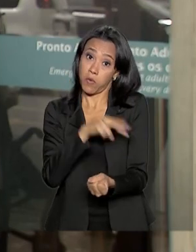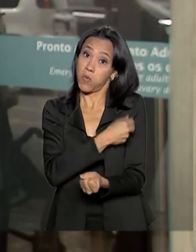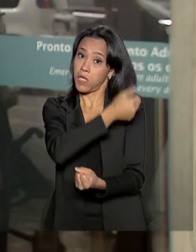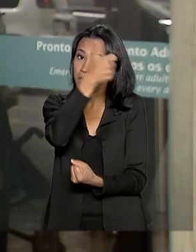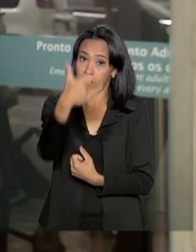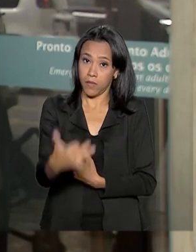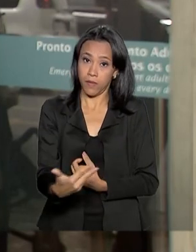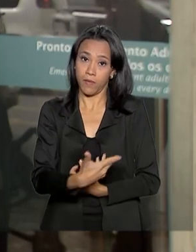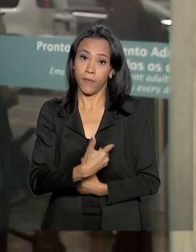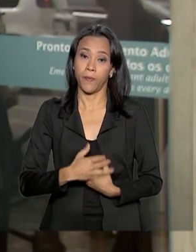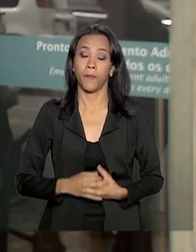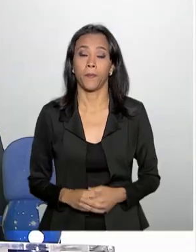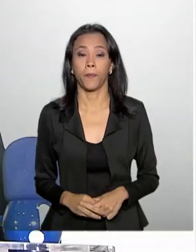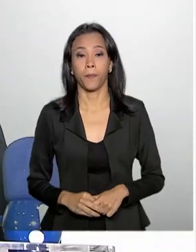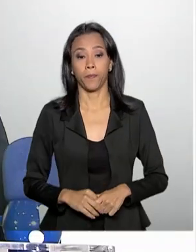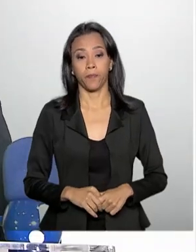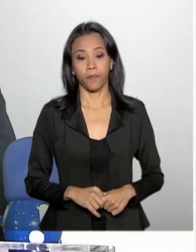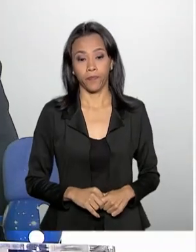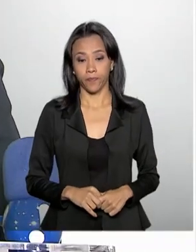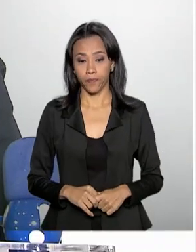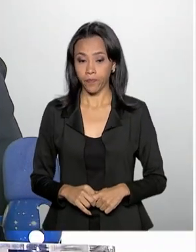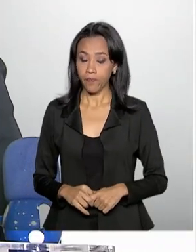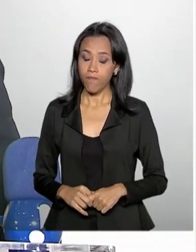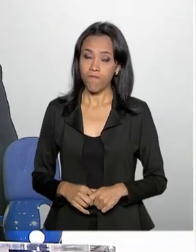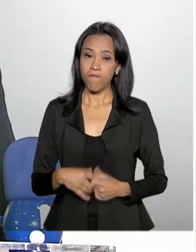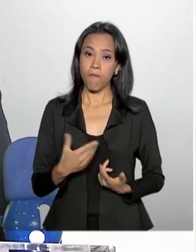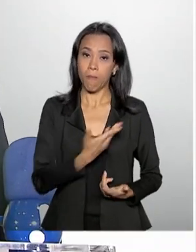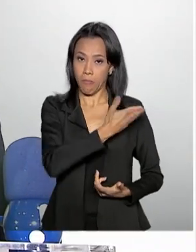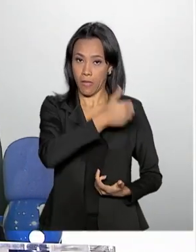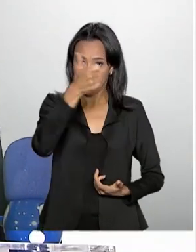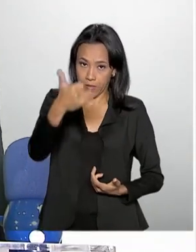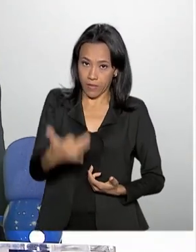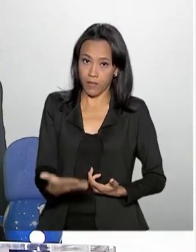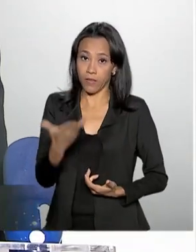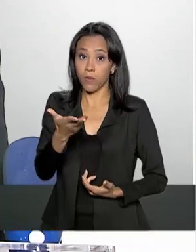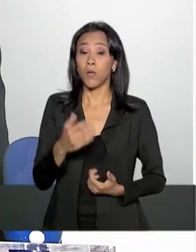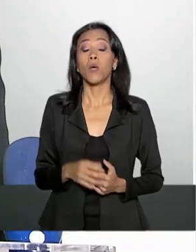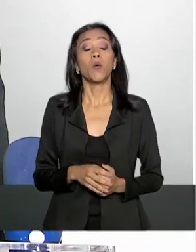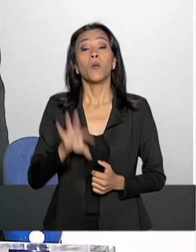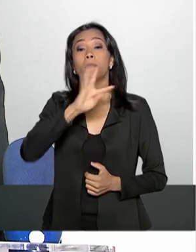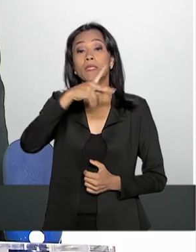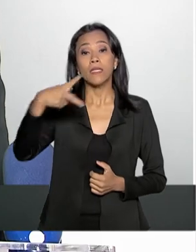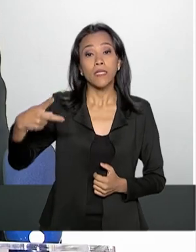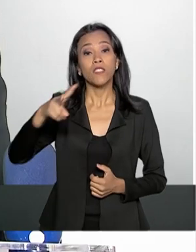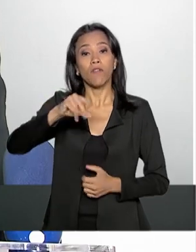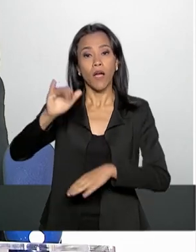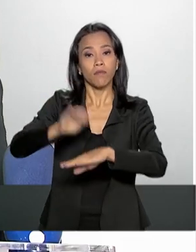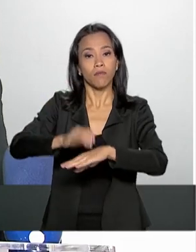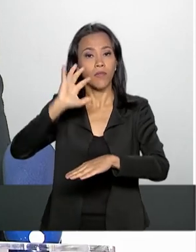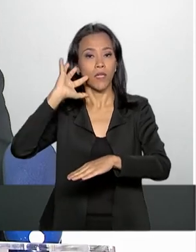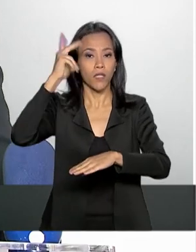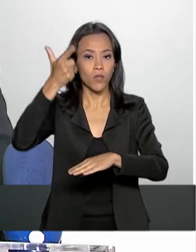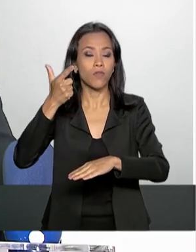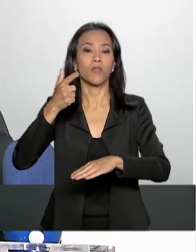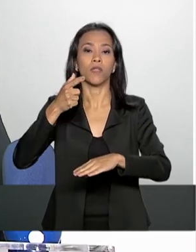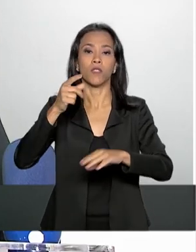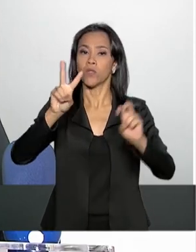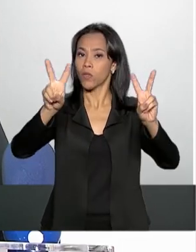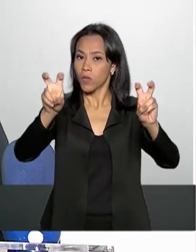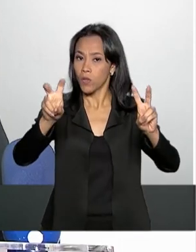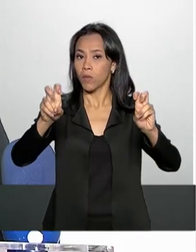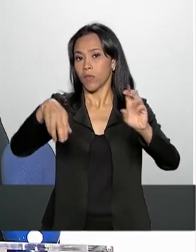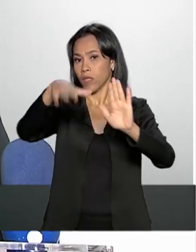esse respeito o presidente vai deliberar sobre a previdência assim que estiver em